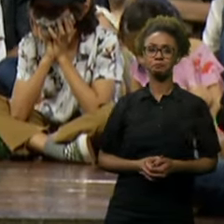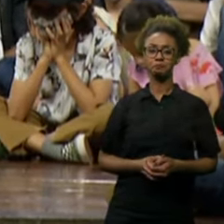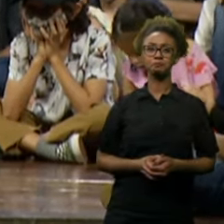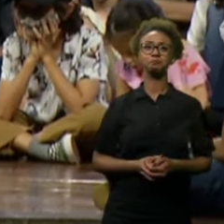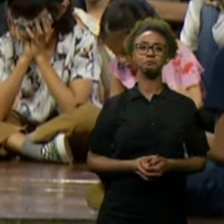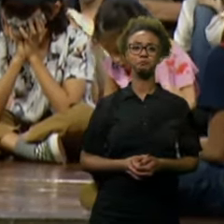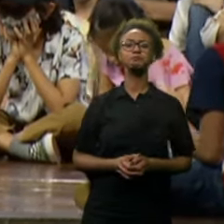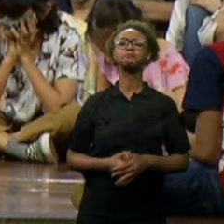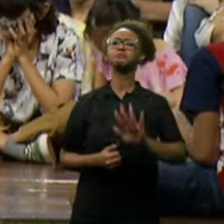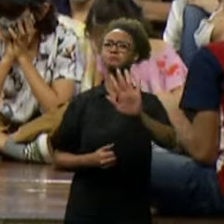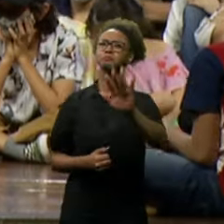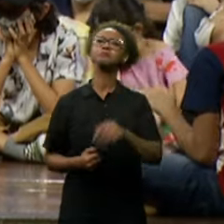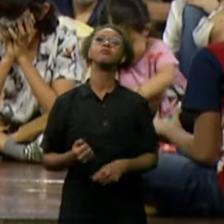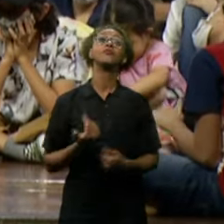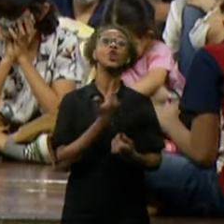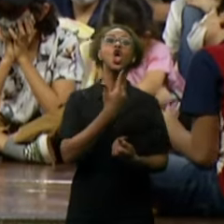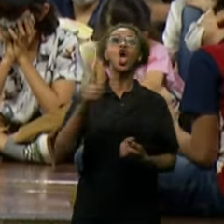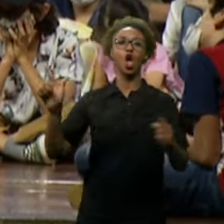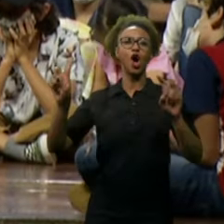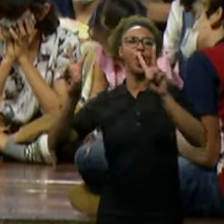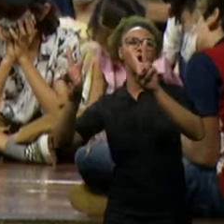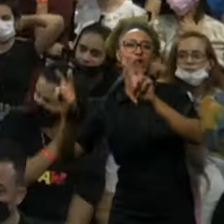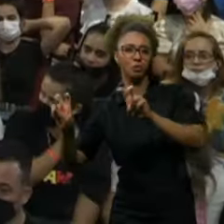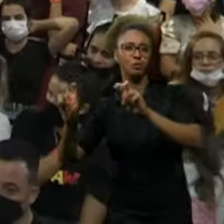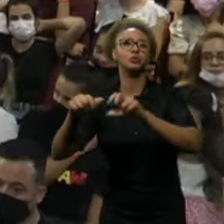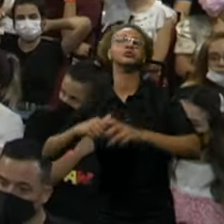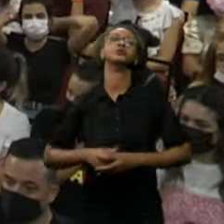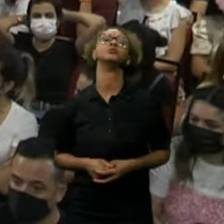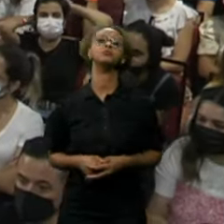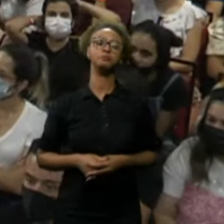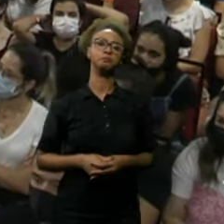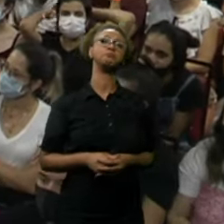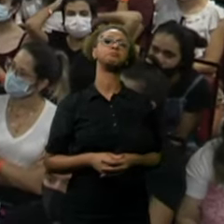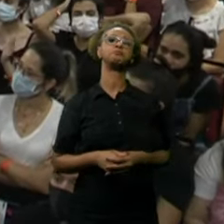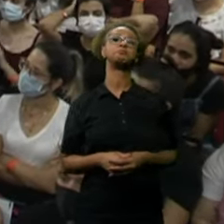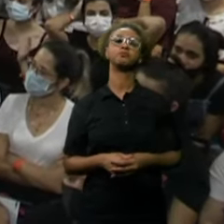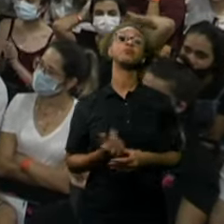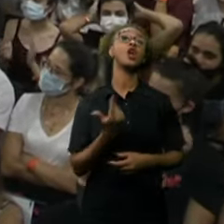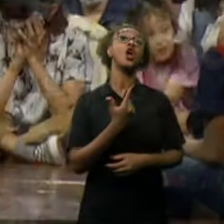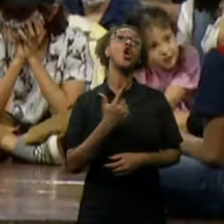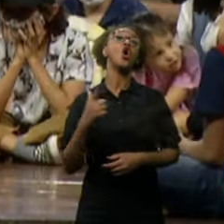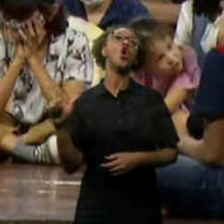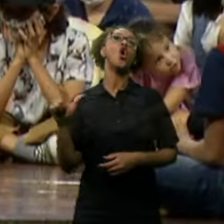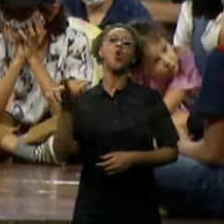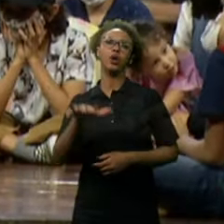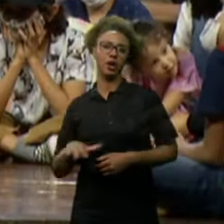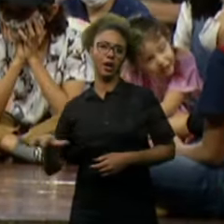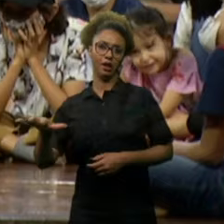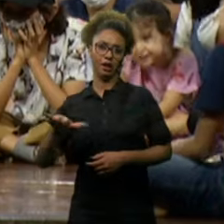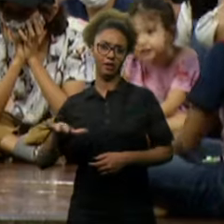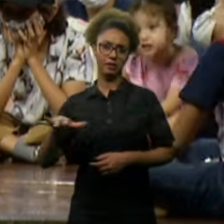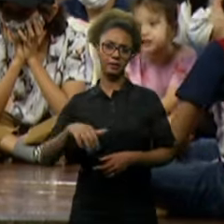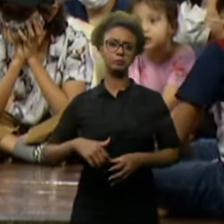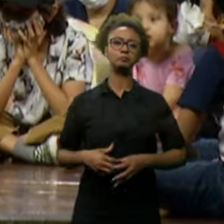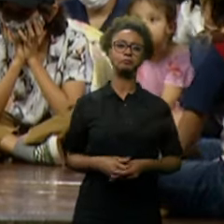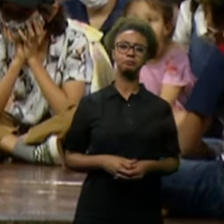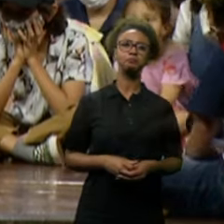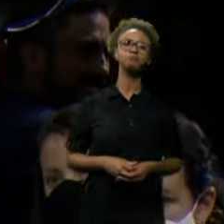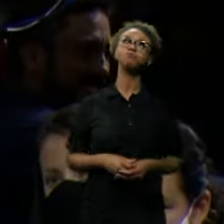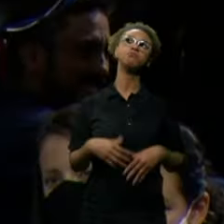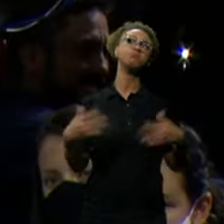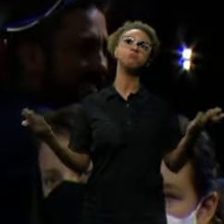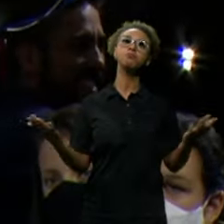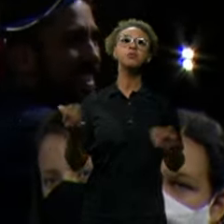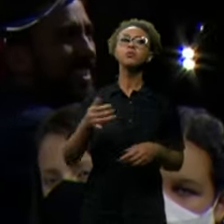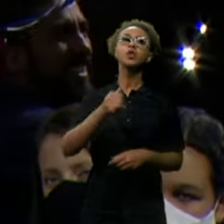e vamos falar de outras coisas Hoje vamos falar sobre outras esferas vamos